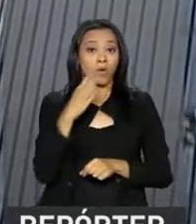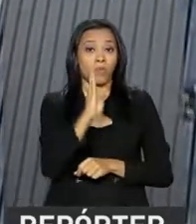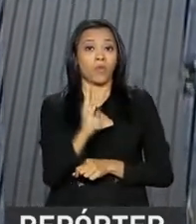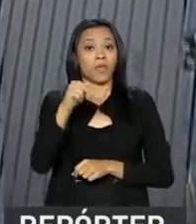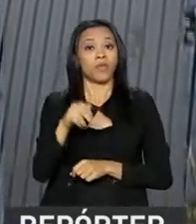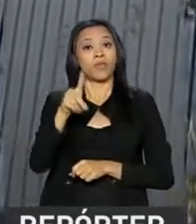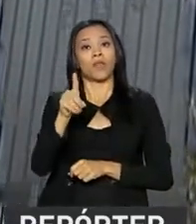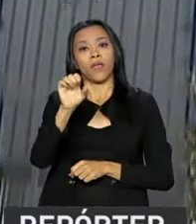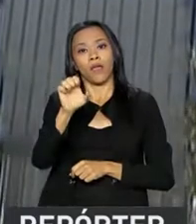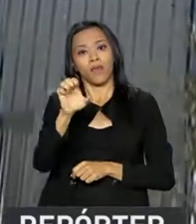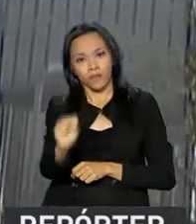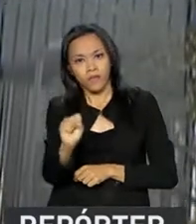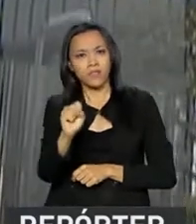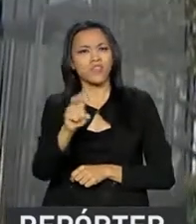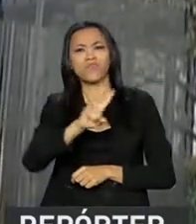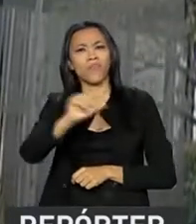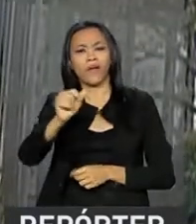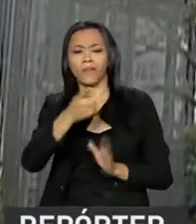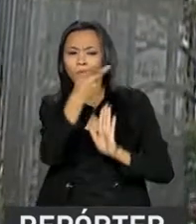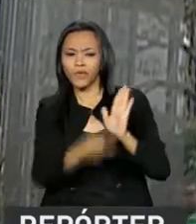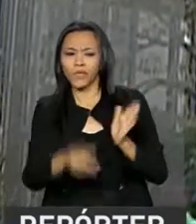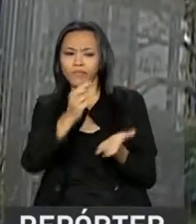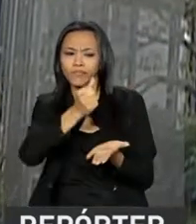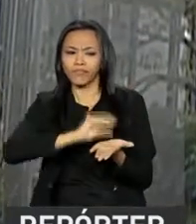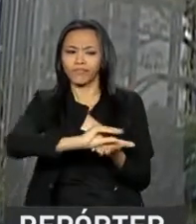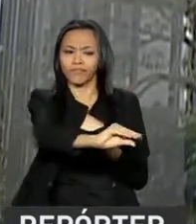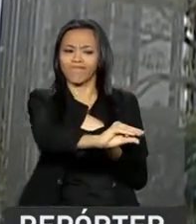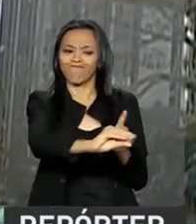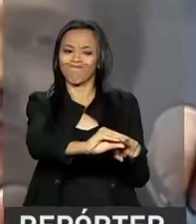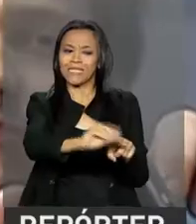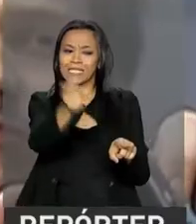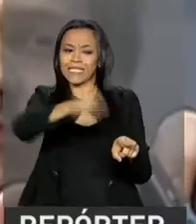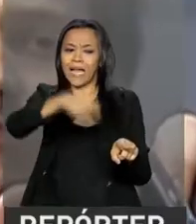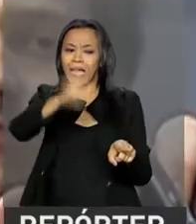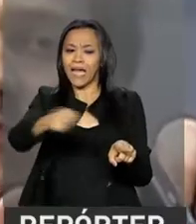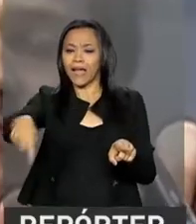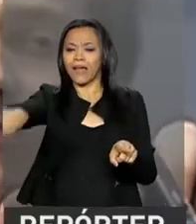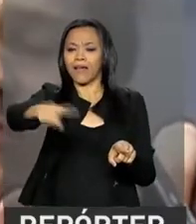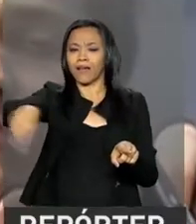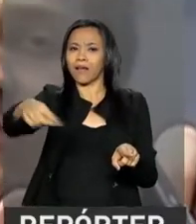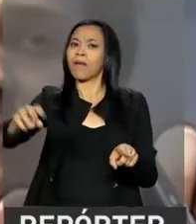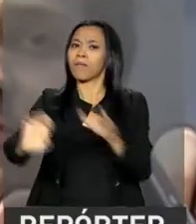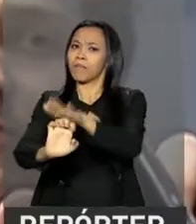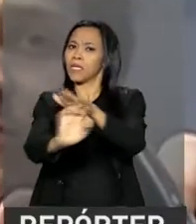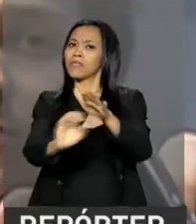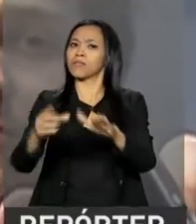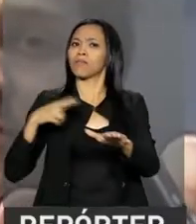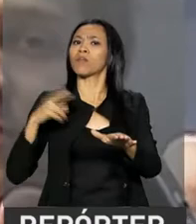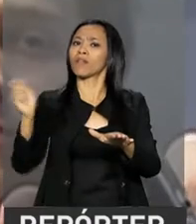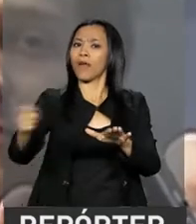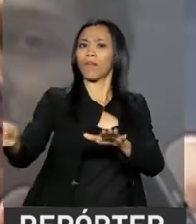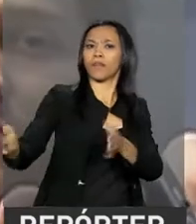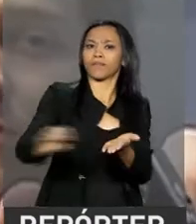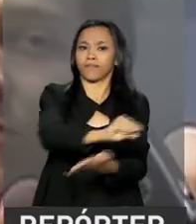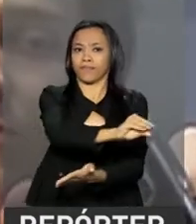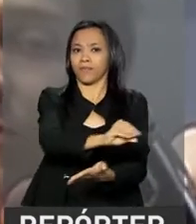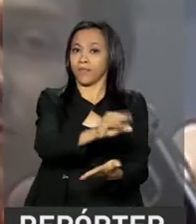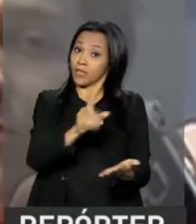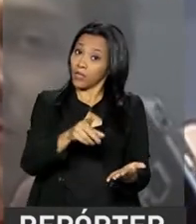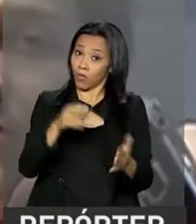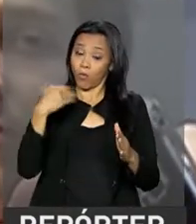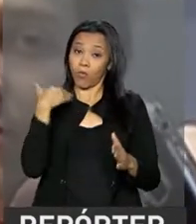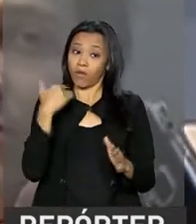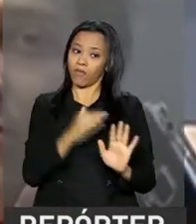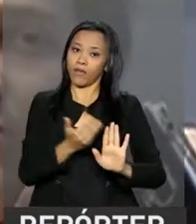deverá investir em projetos que podem ser financiados pelo capital privado. E segundo Diogo Oliveira, as oportunidades são muitas. Só